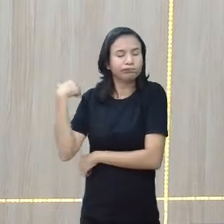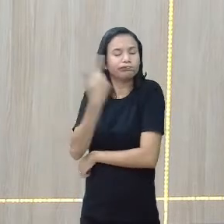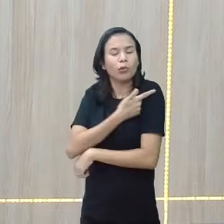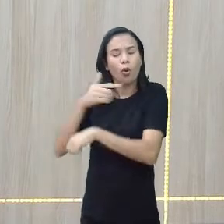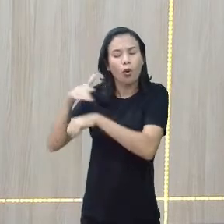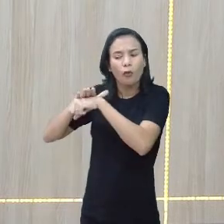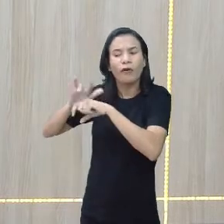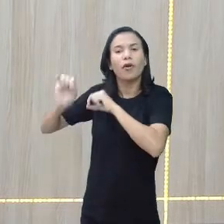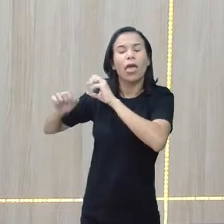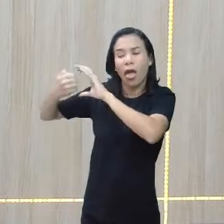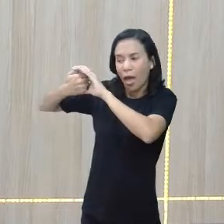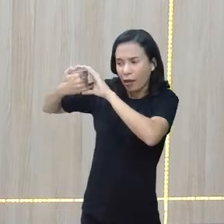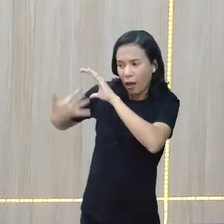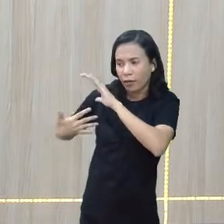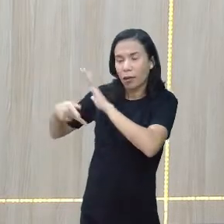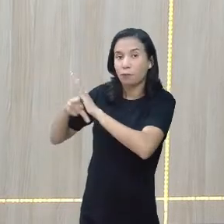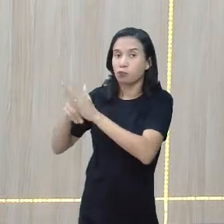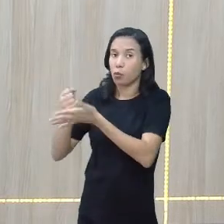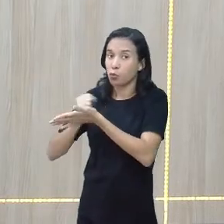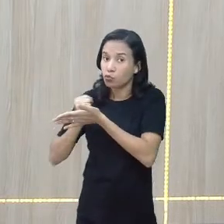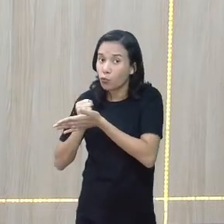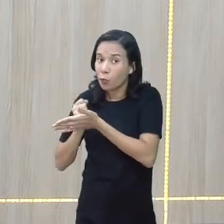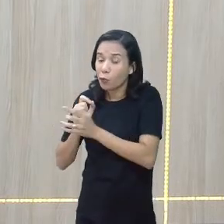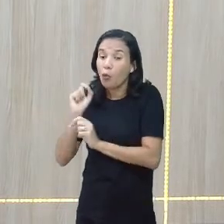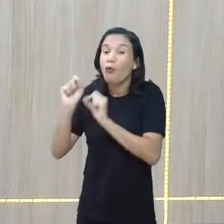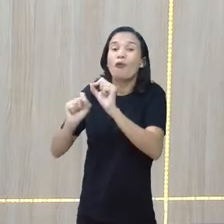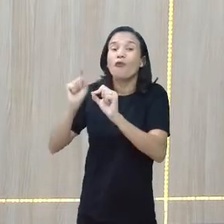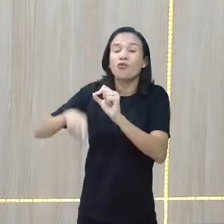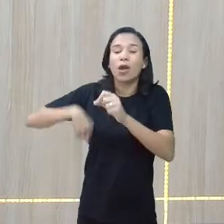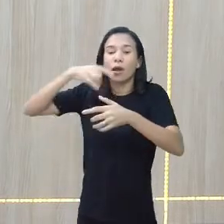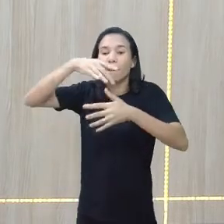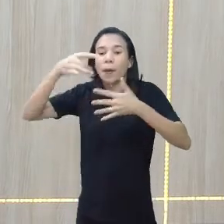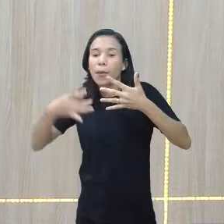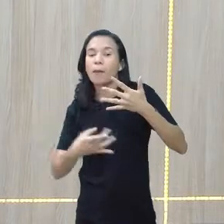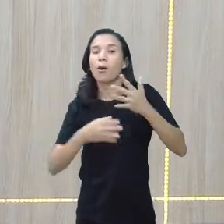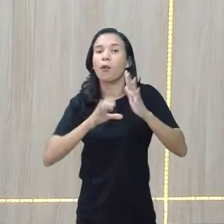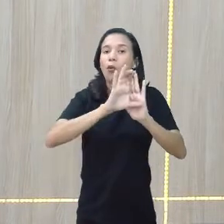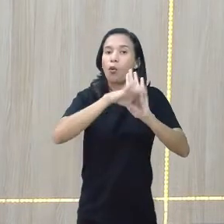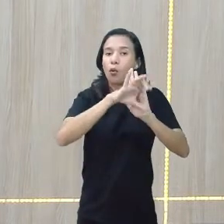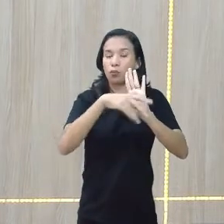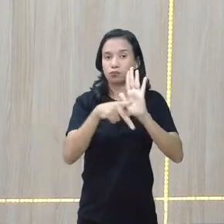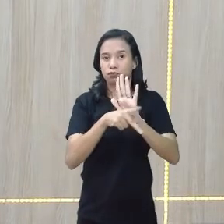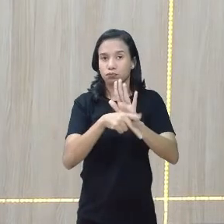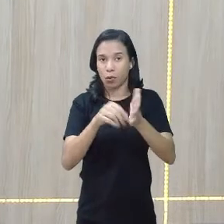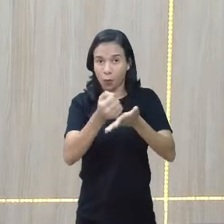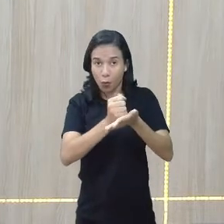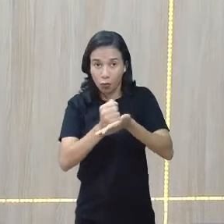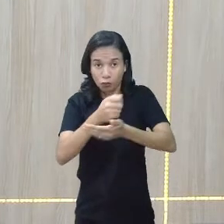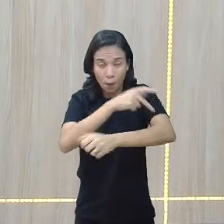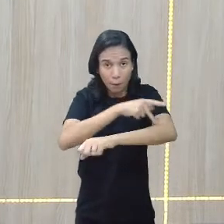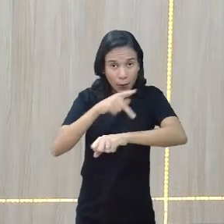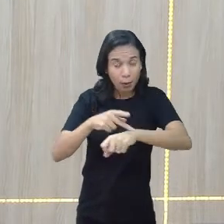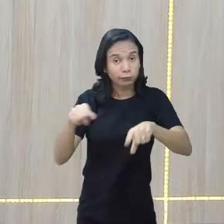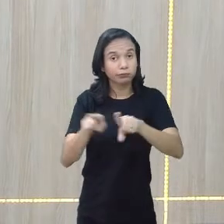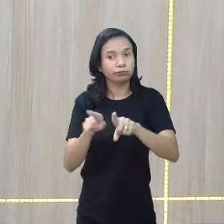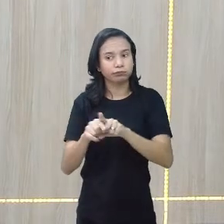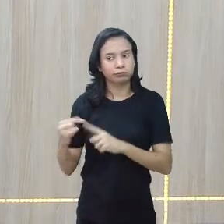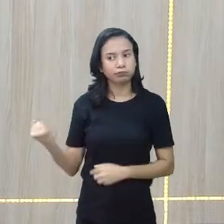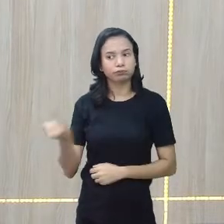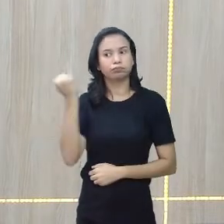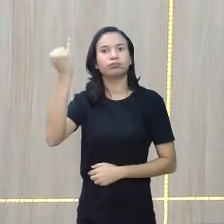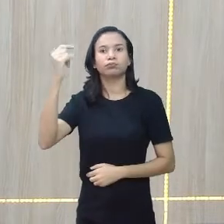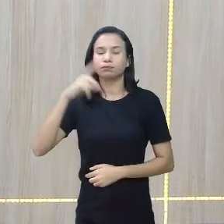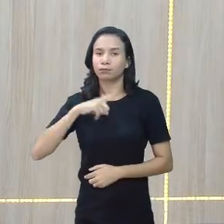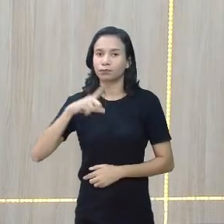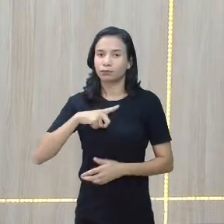falamos das características dos jogos, o que é que define a conceituação de um jogo pedagógico, a importância dele